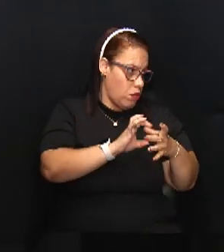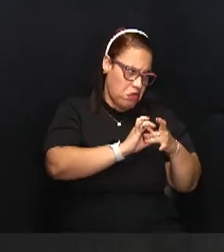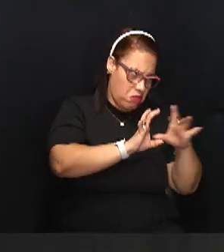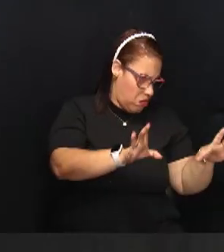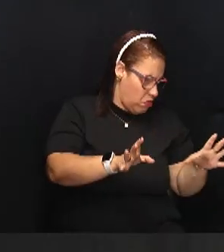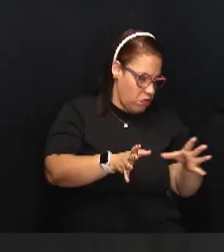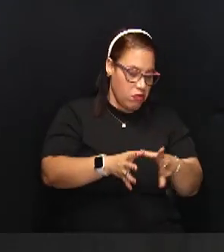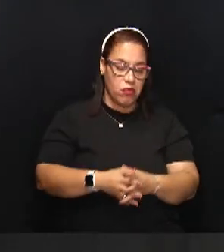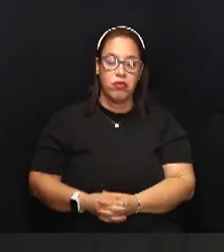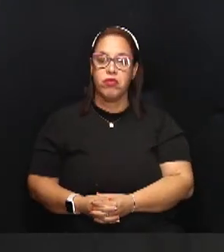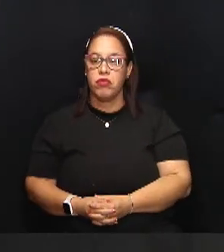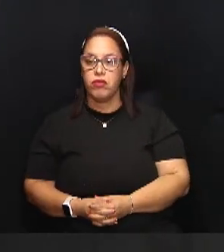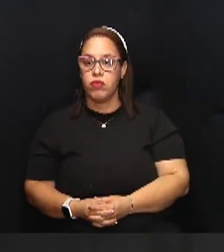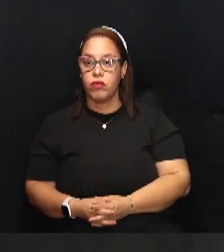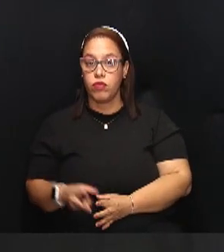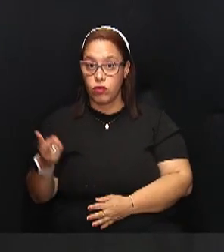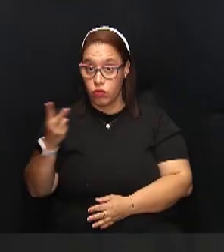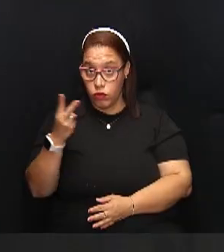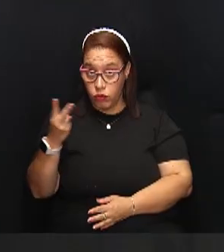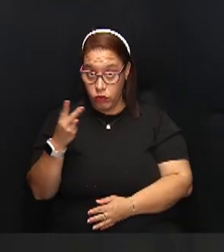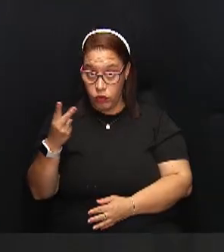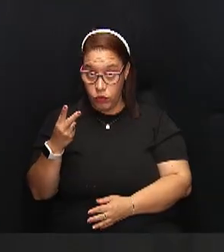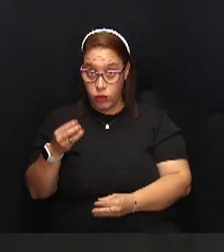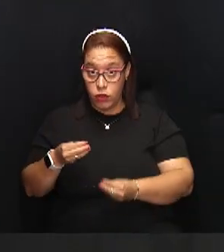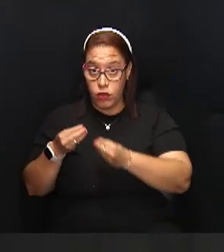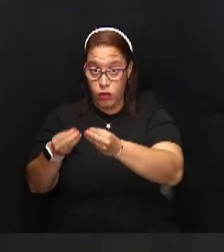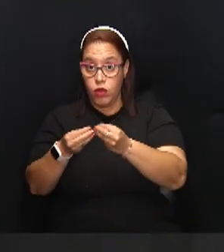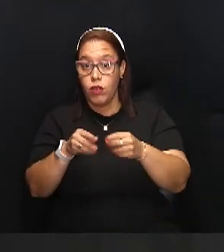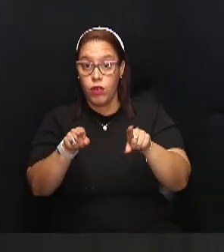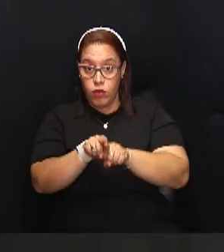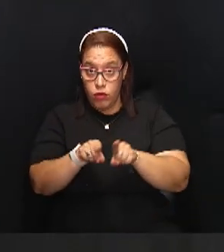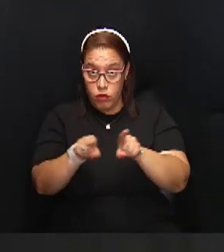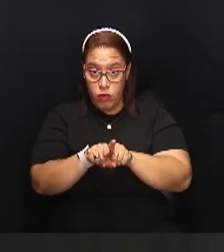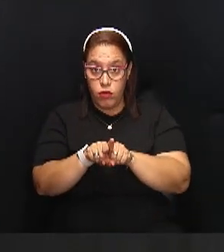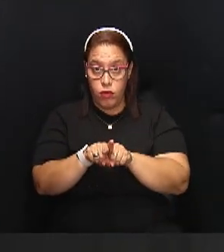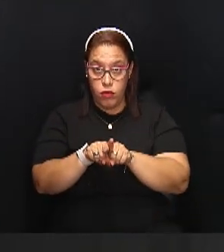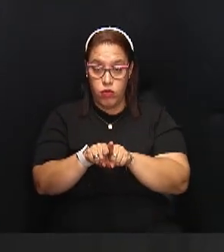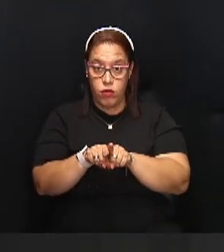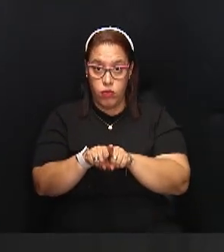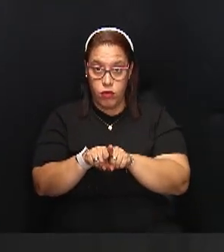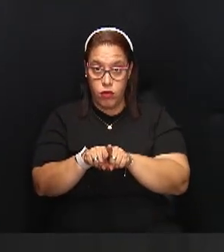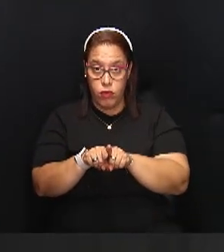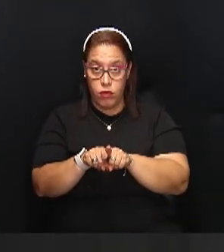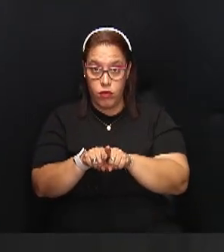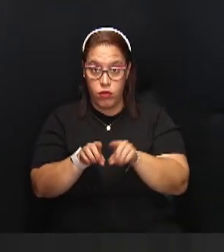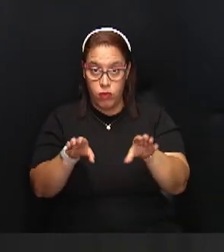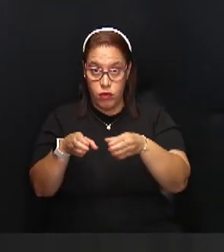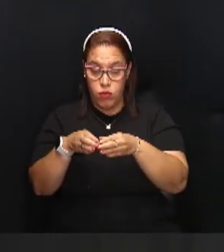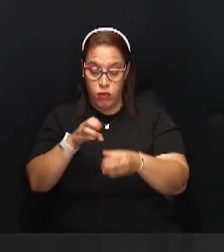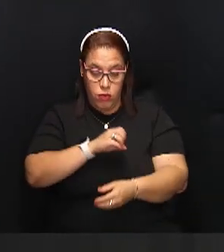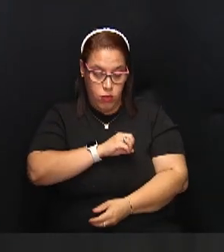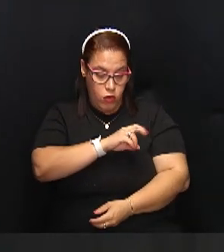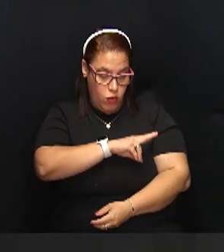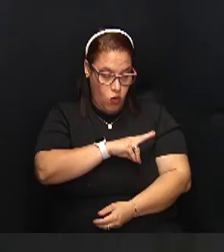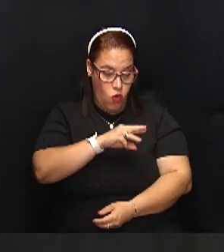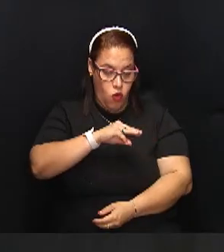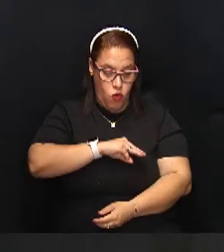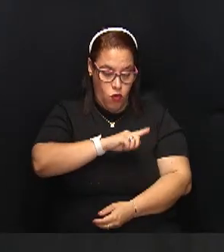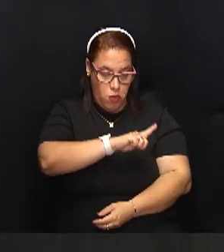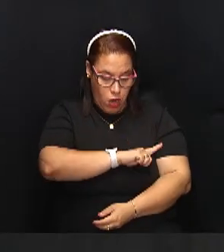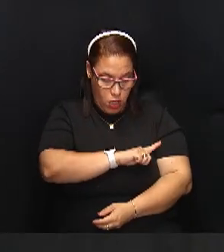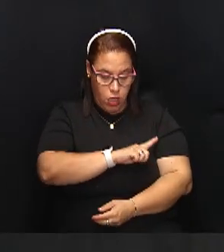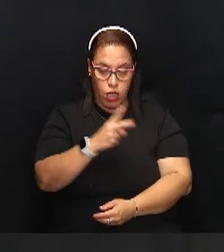vontade. Foram 2 aparelhos que eu destinei também para as equipes do Ouro Verde e do Mário Gatti. São 2